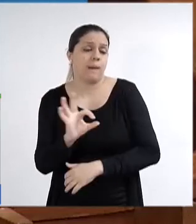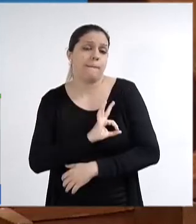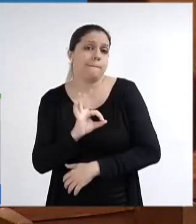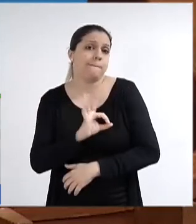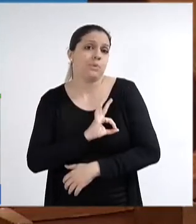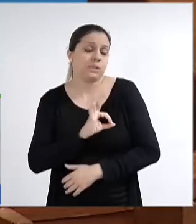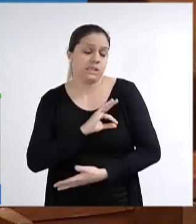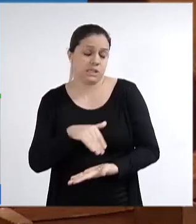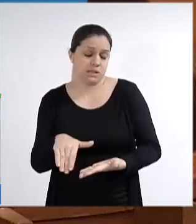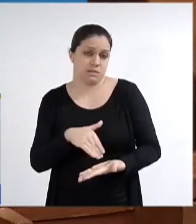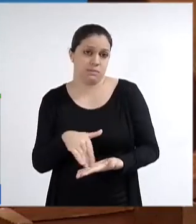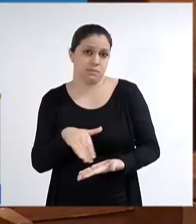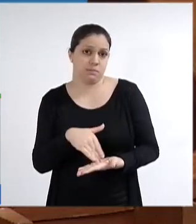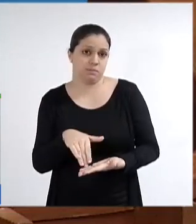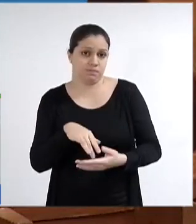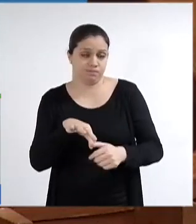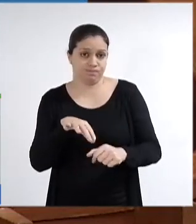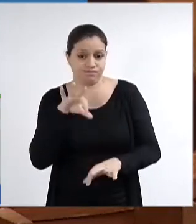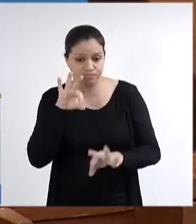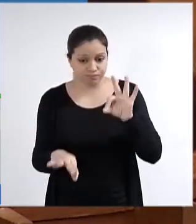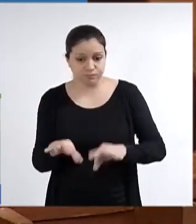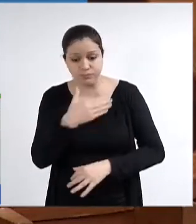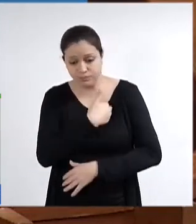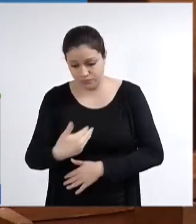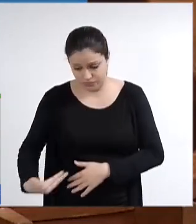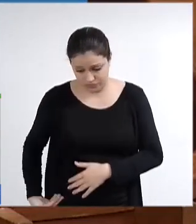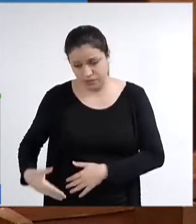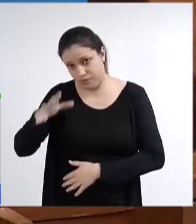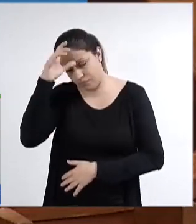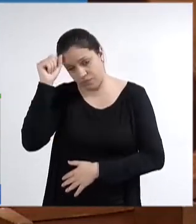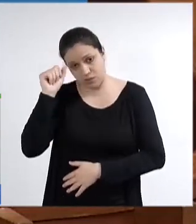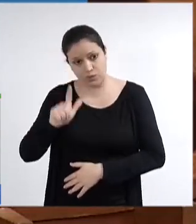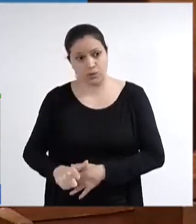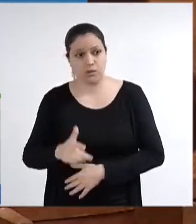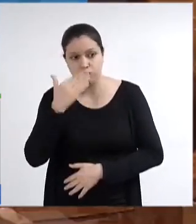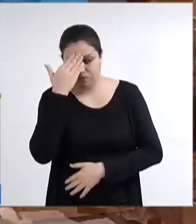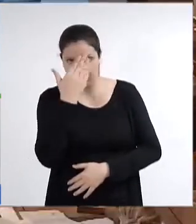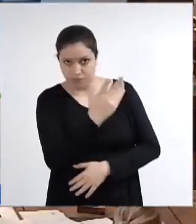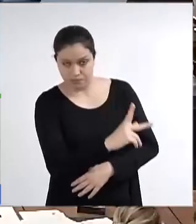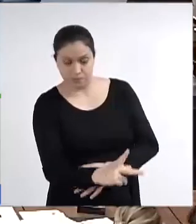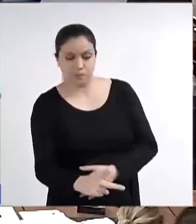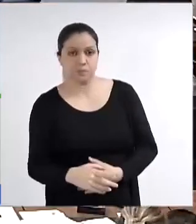da Secretaria de Justiça do Governo do Mato Grosso do Sul. Eu agradeço a Vossa Excelência, senhor presidente, muito obrigado.